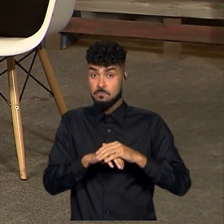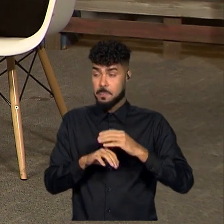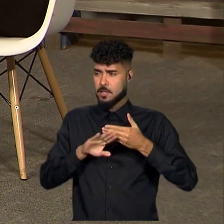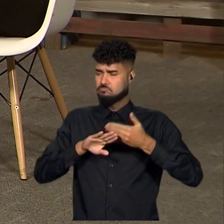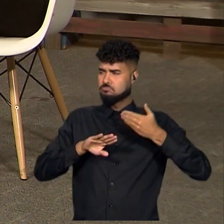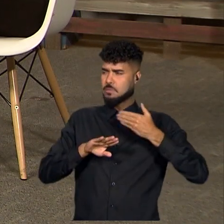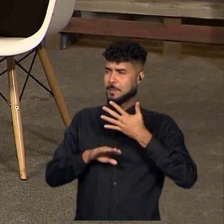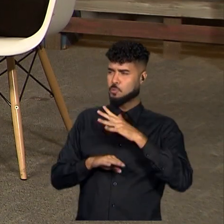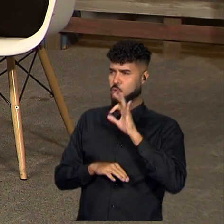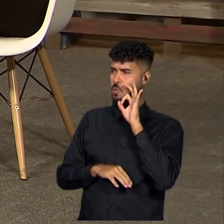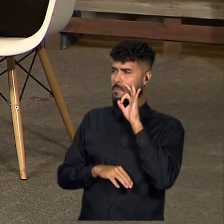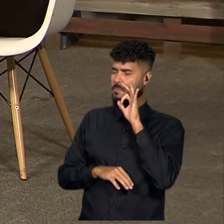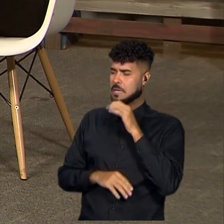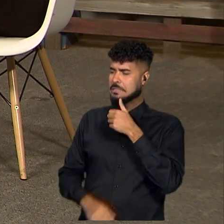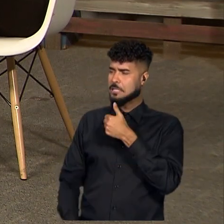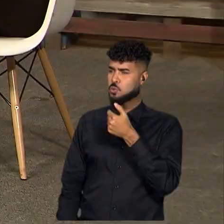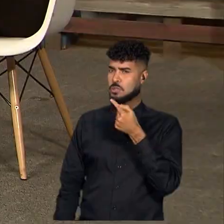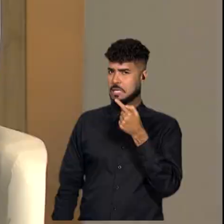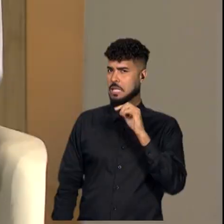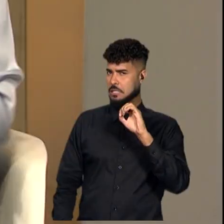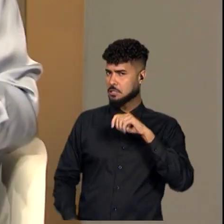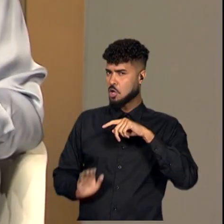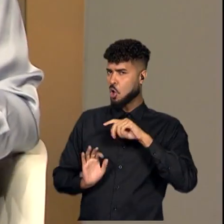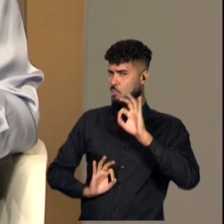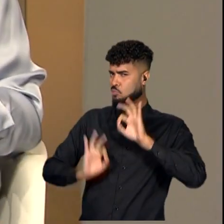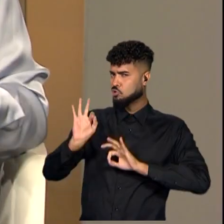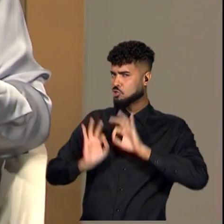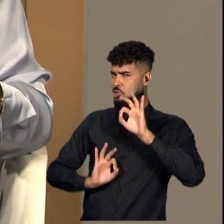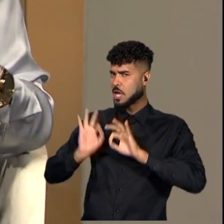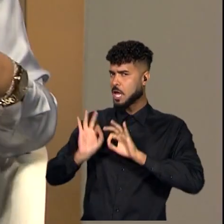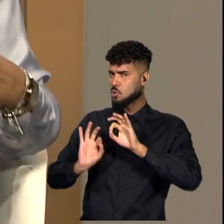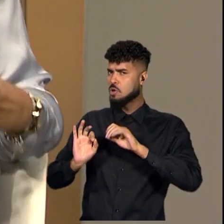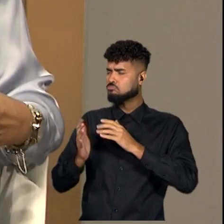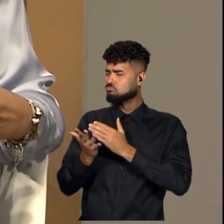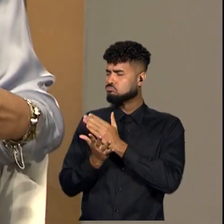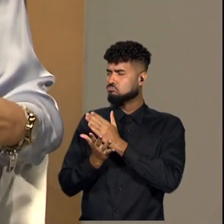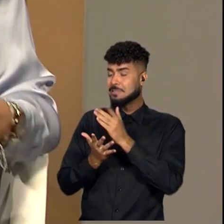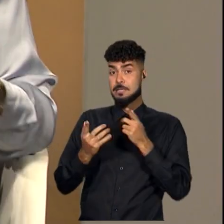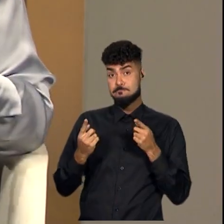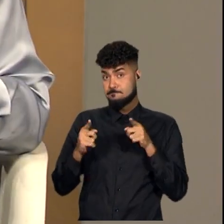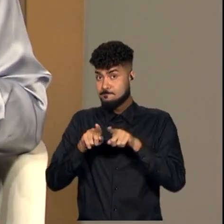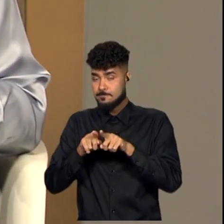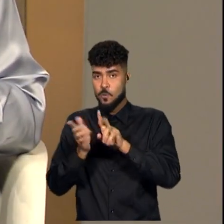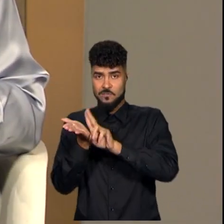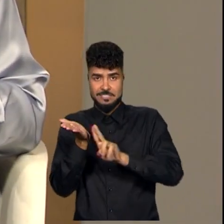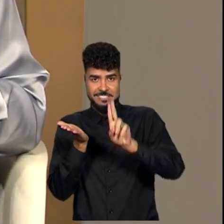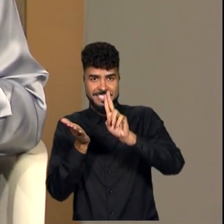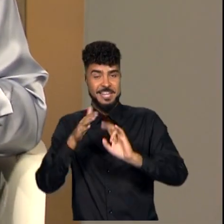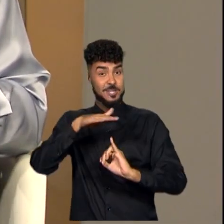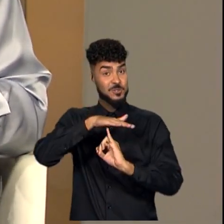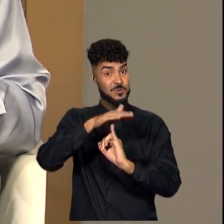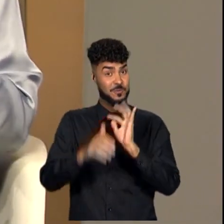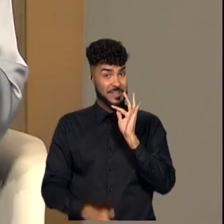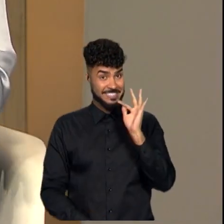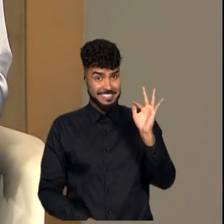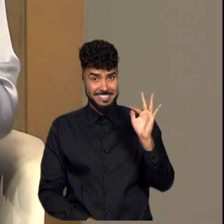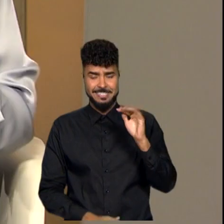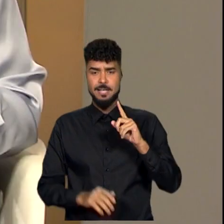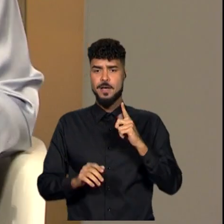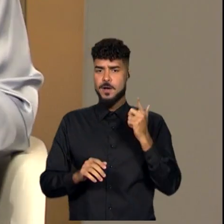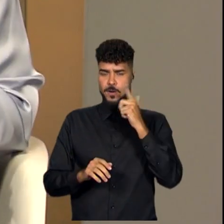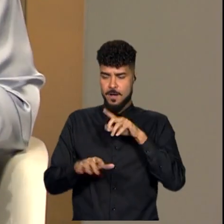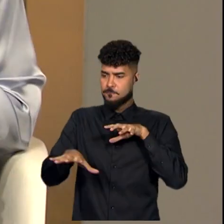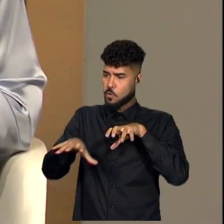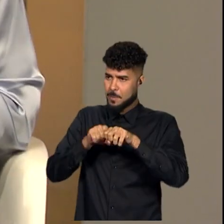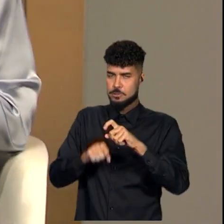Roberta, 170 projetos que são realizados com universidades e institutos federais para poder realizar a